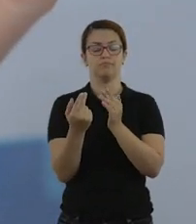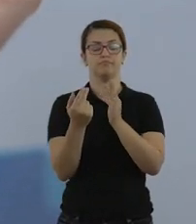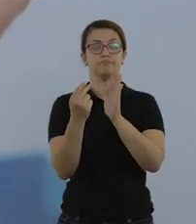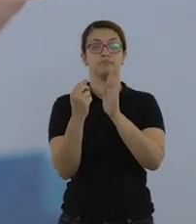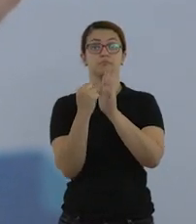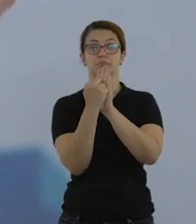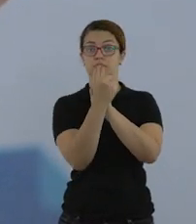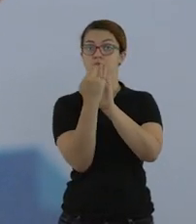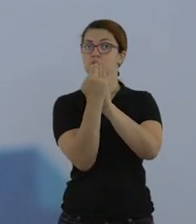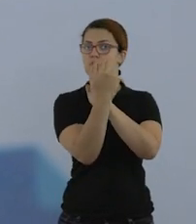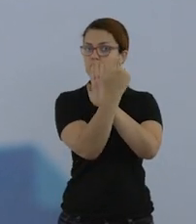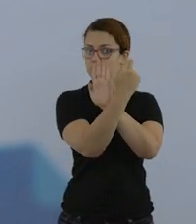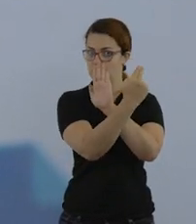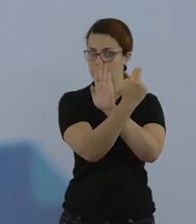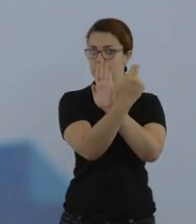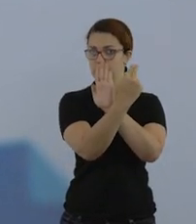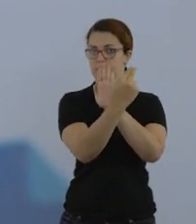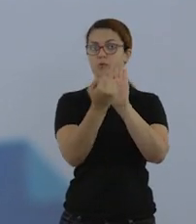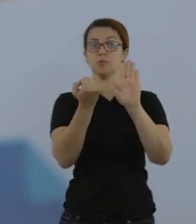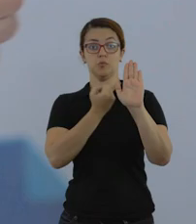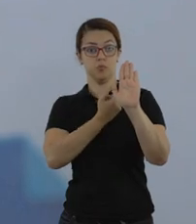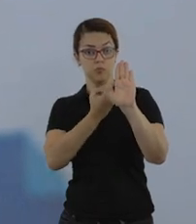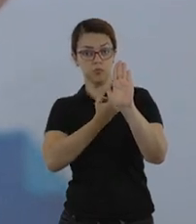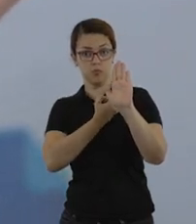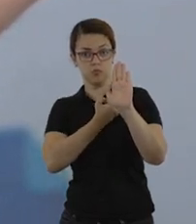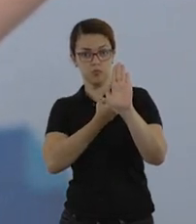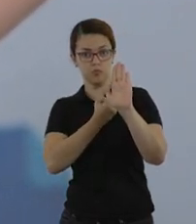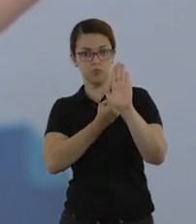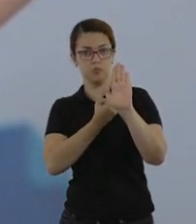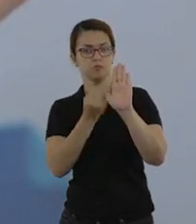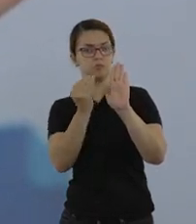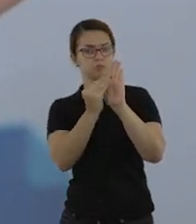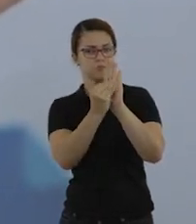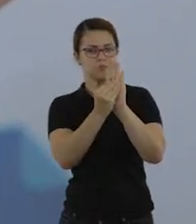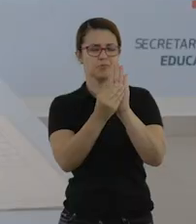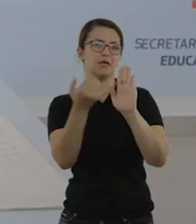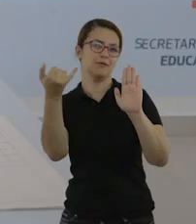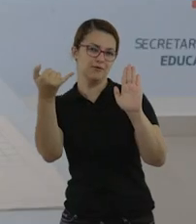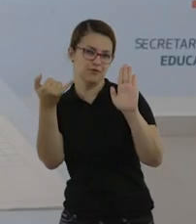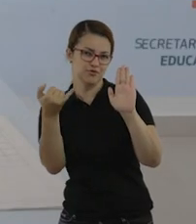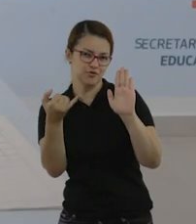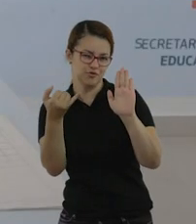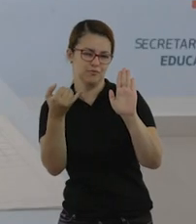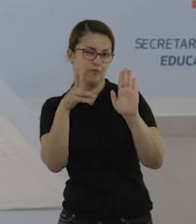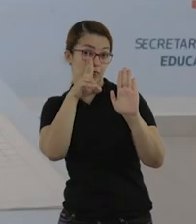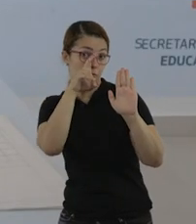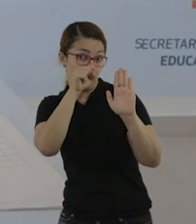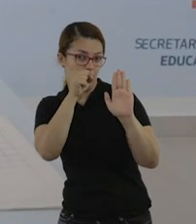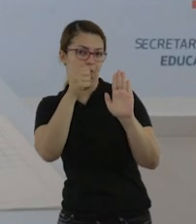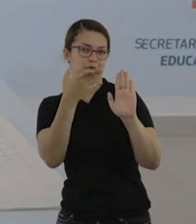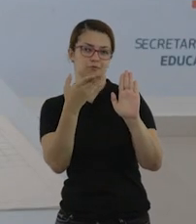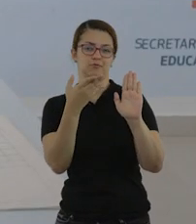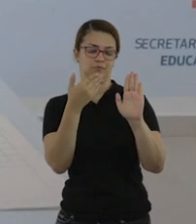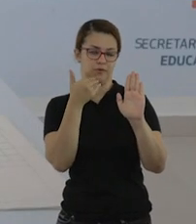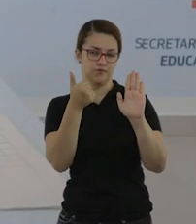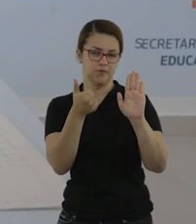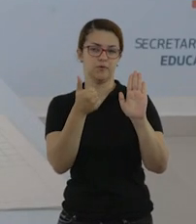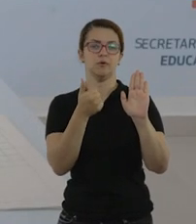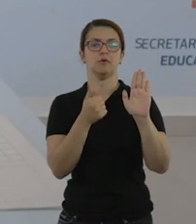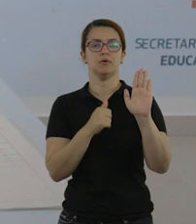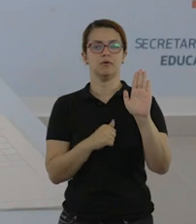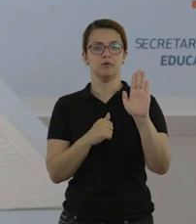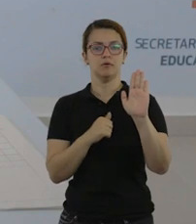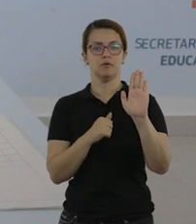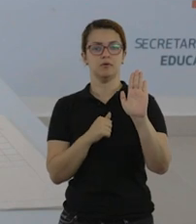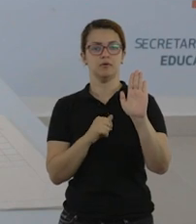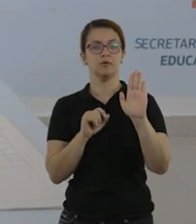bonitinho, numerei, tá vendo? Reforcei com uma canetinha, você pode fazer também com a caneta, reforçar.